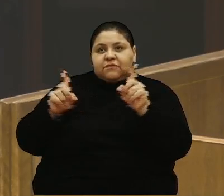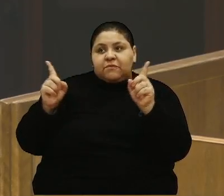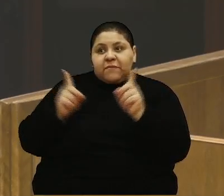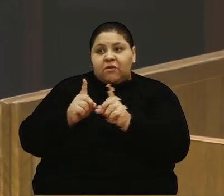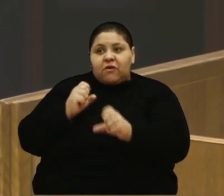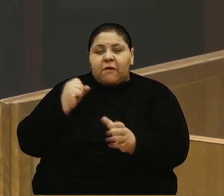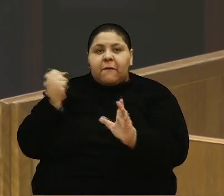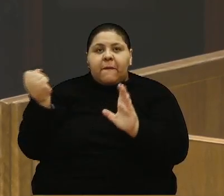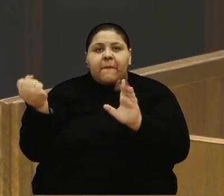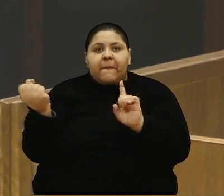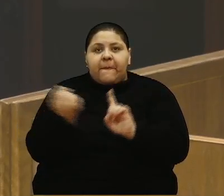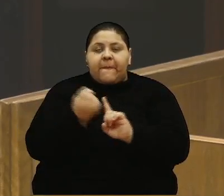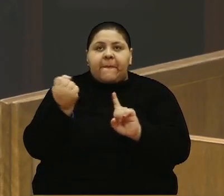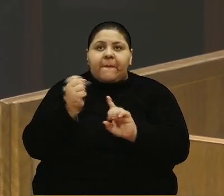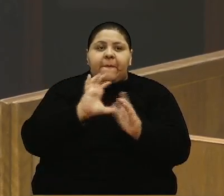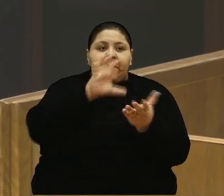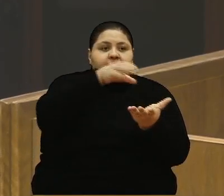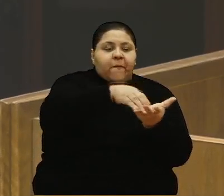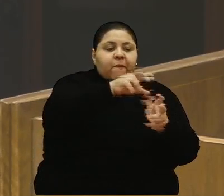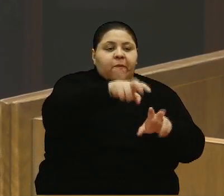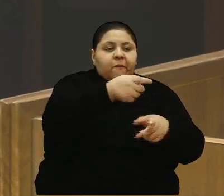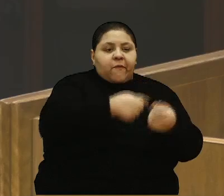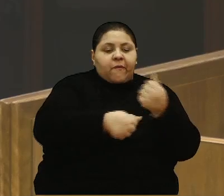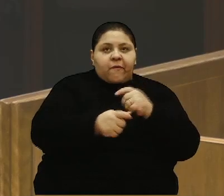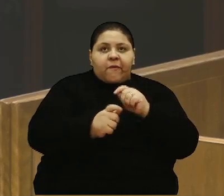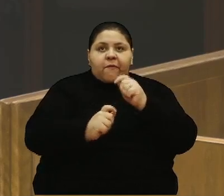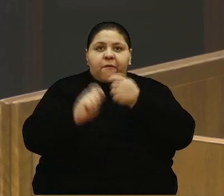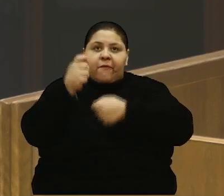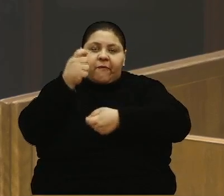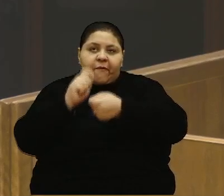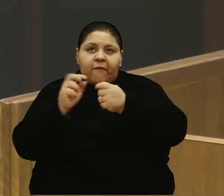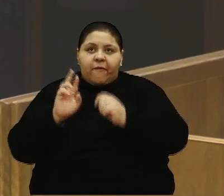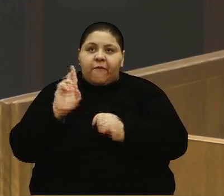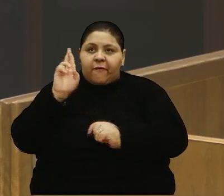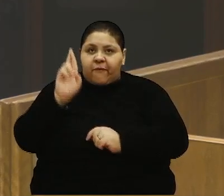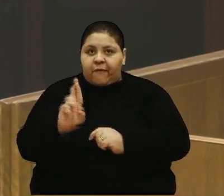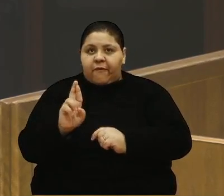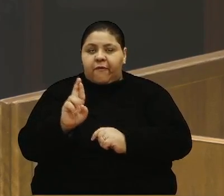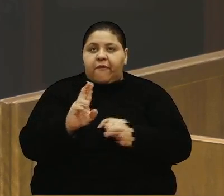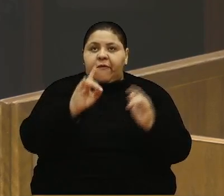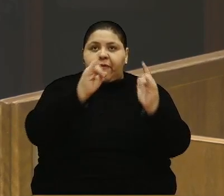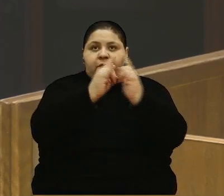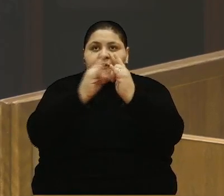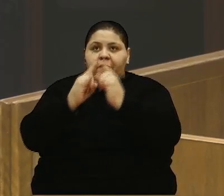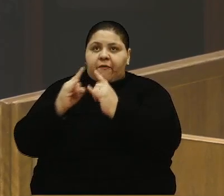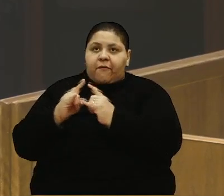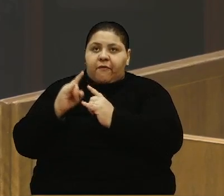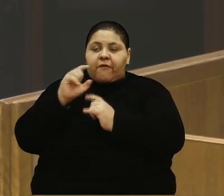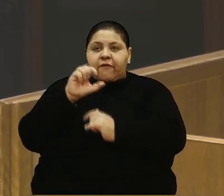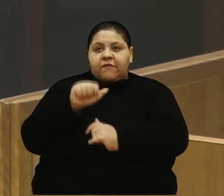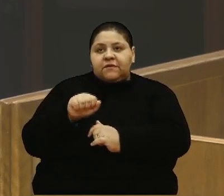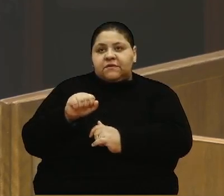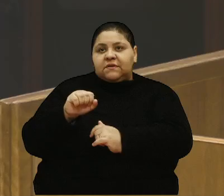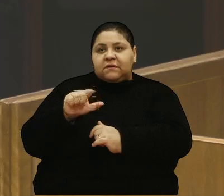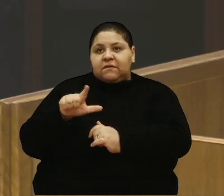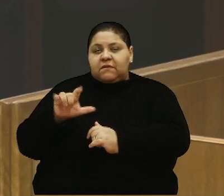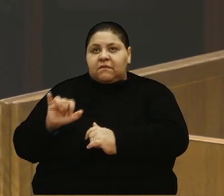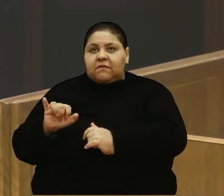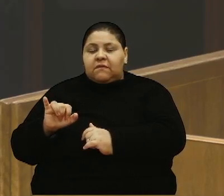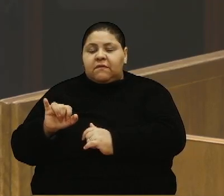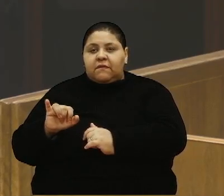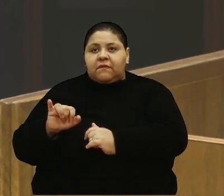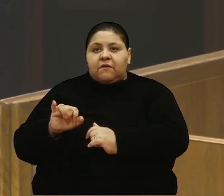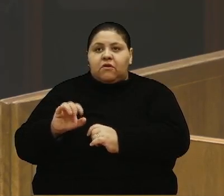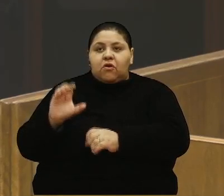impacto. Setores como o agronegócio, a indústria representada por entidades como a CNI, Confederação Nacional